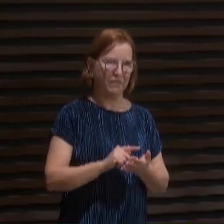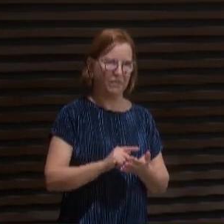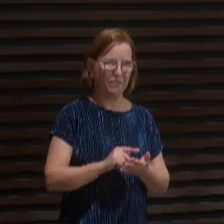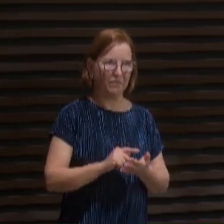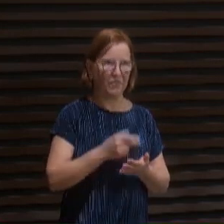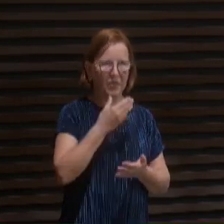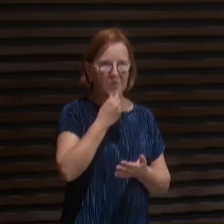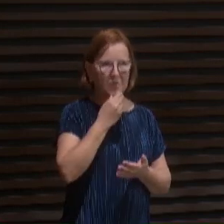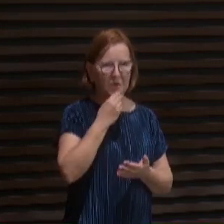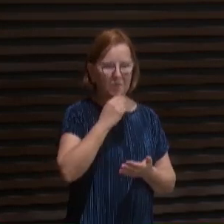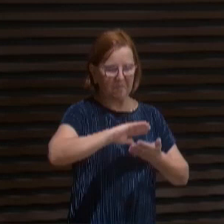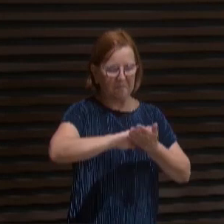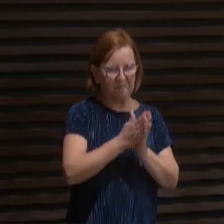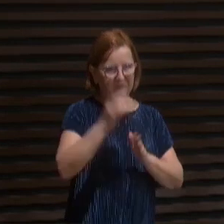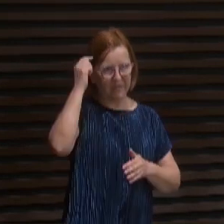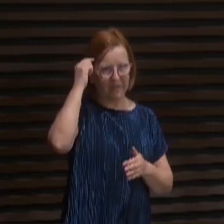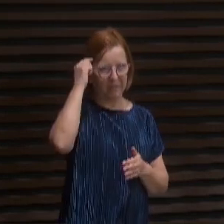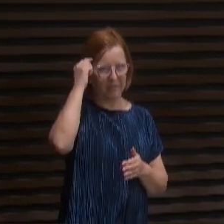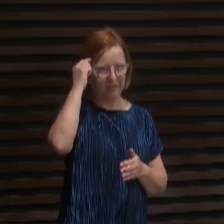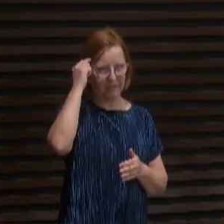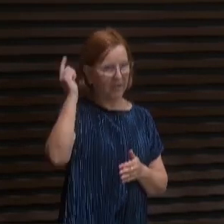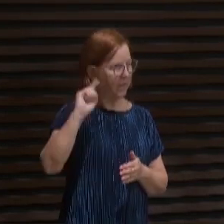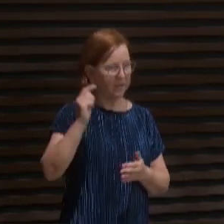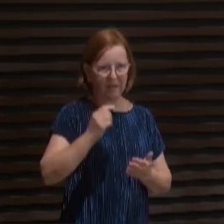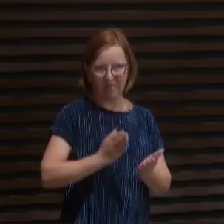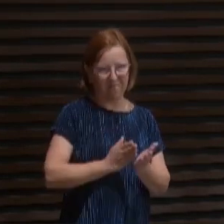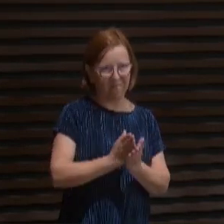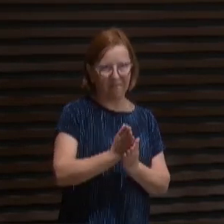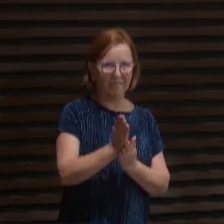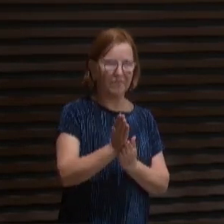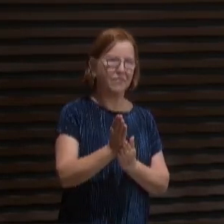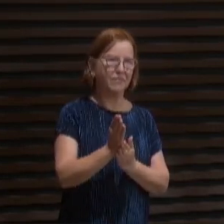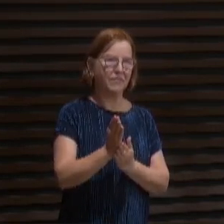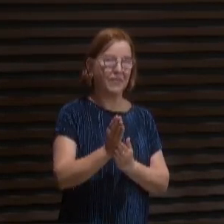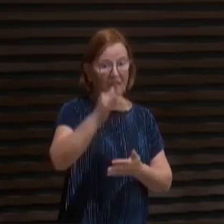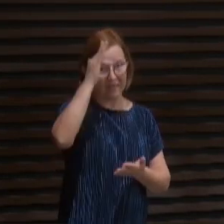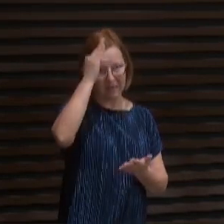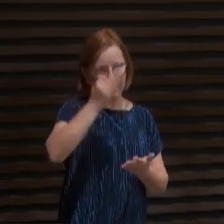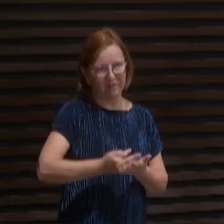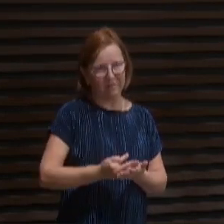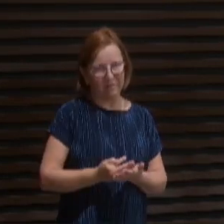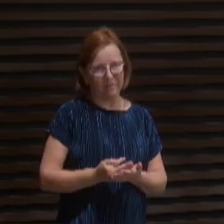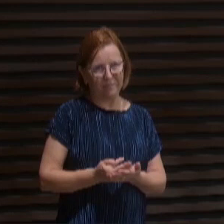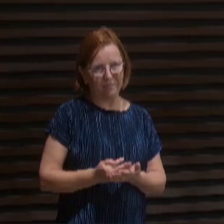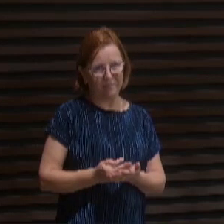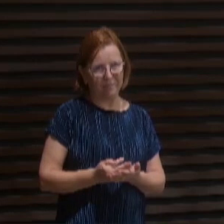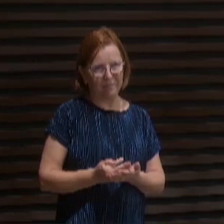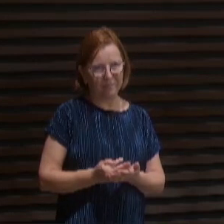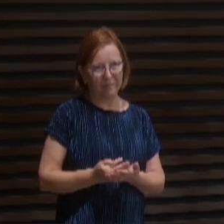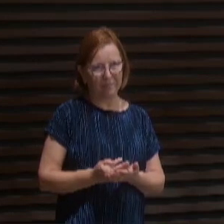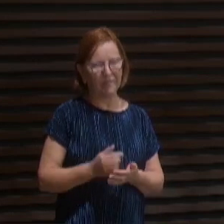corrompidos na mente e reprovados ou réprobos quanto à fé. Quem